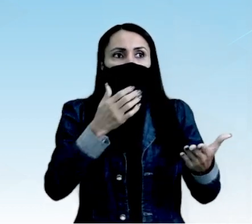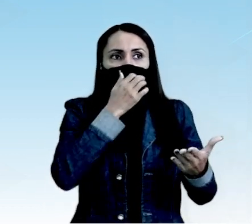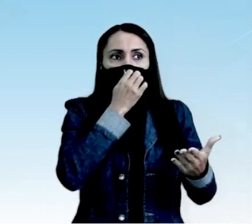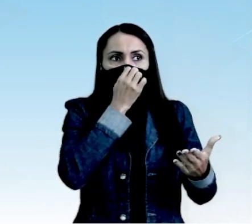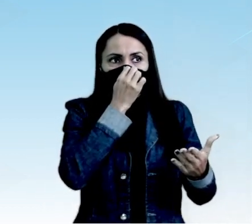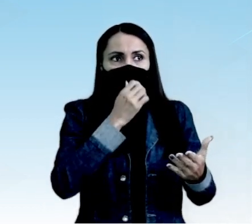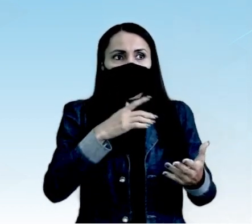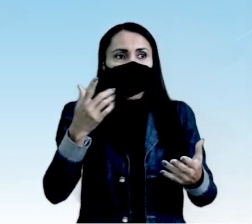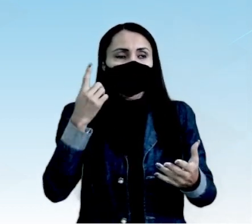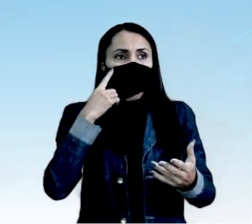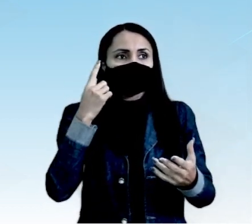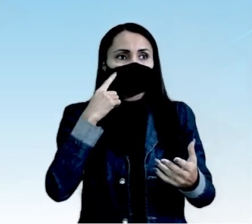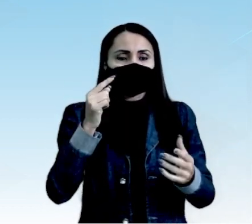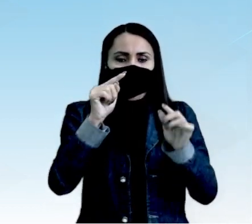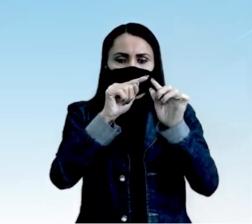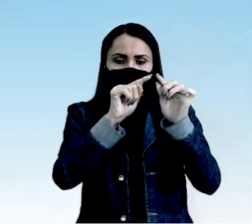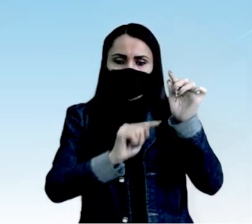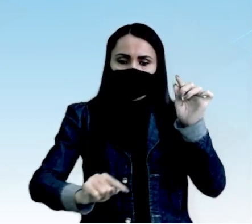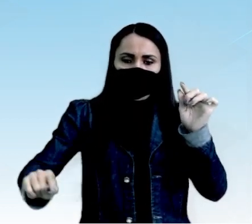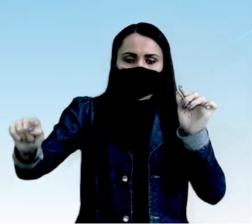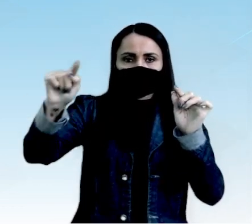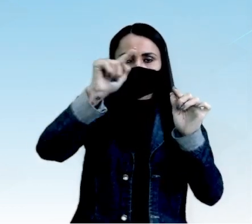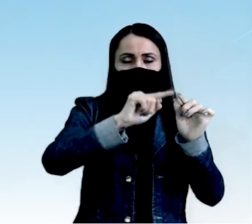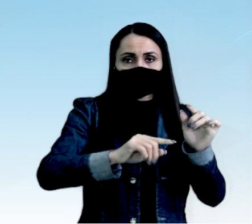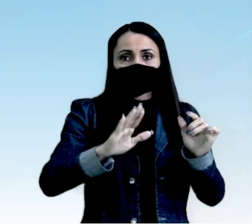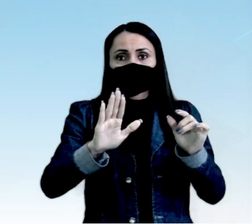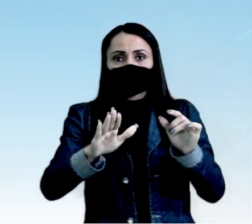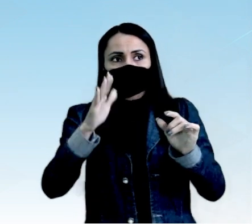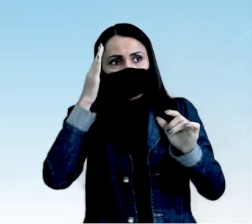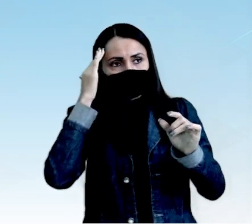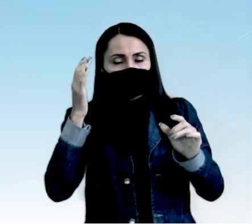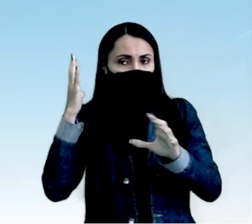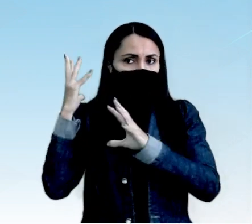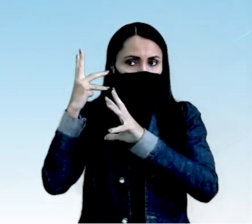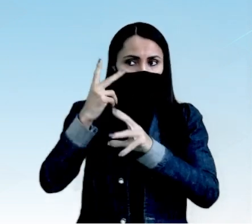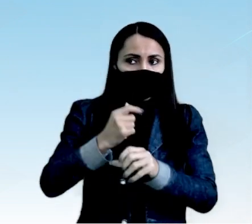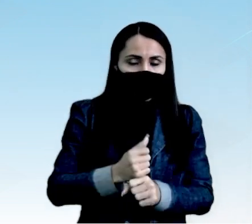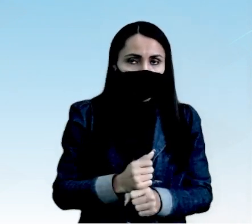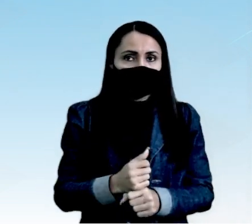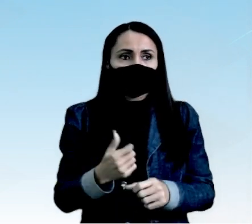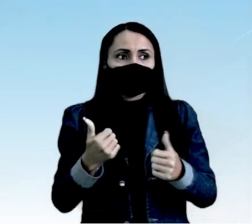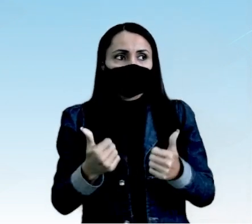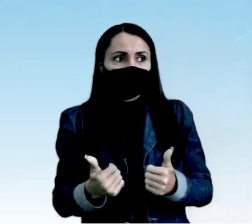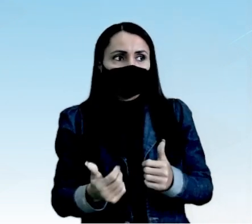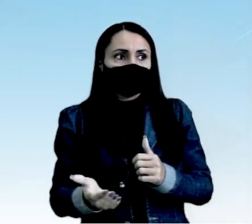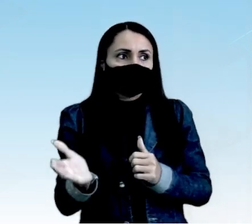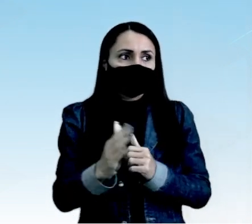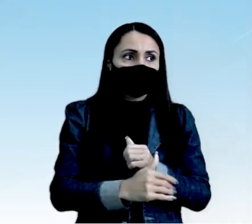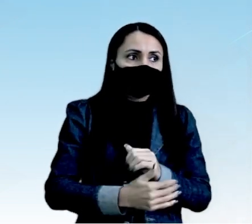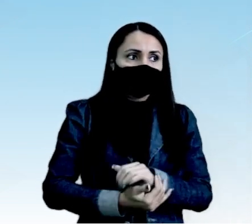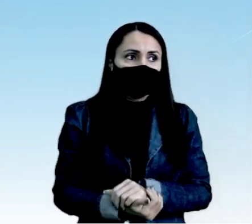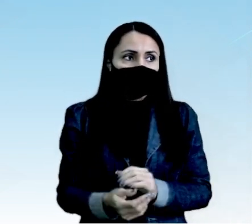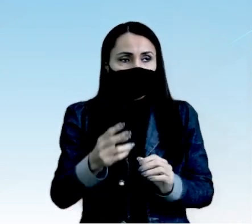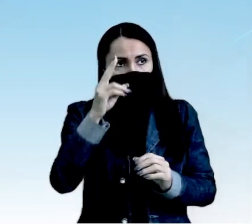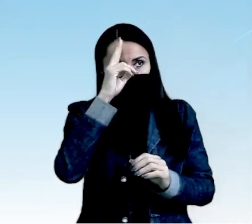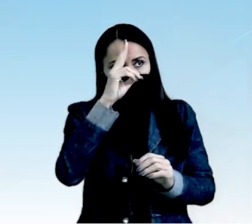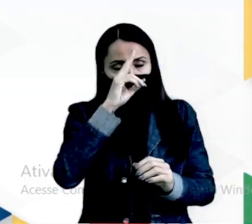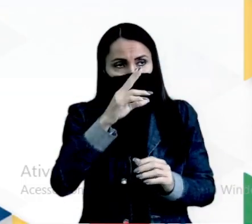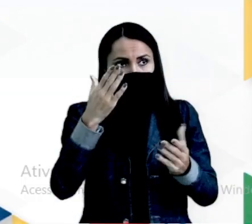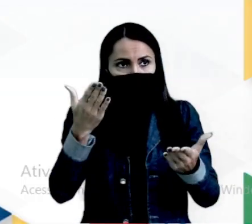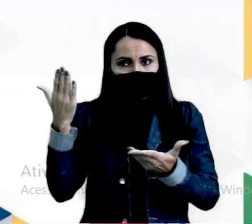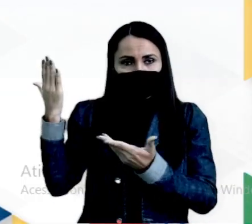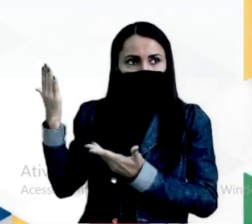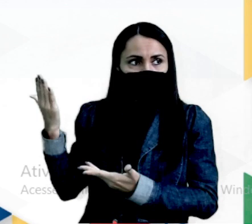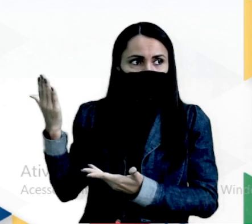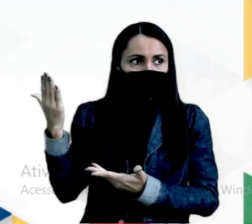da circunferência. Isso você já sabe, porque é uma aula de revisão sobre isso, né? Mas vamos lá. Não lembra? Tá bom. O valor